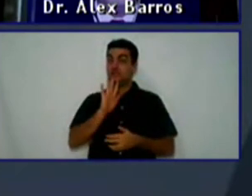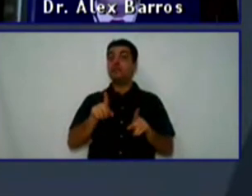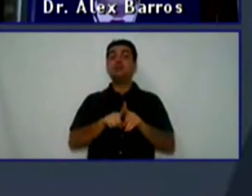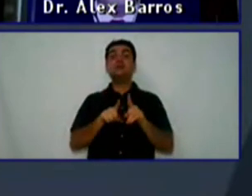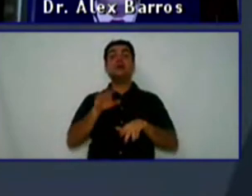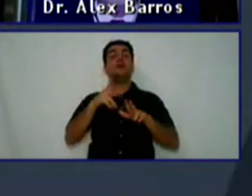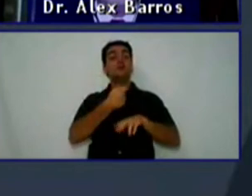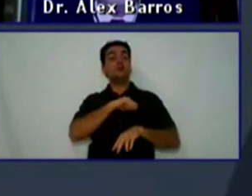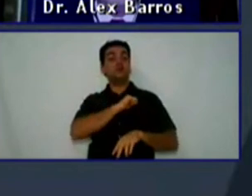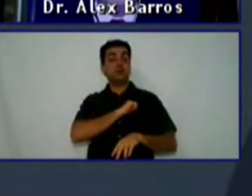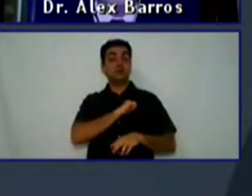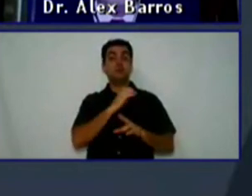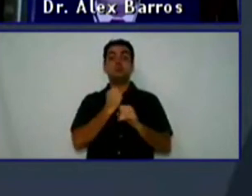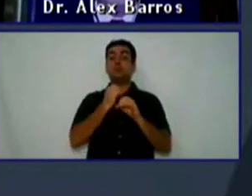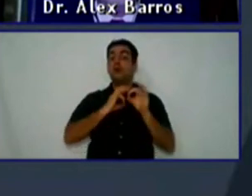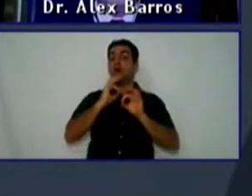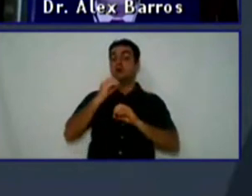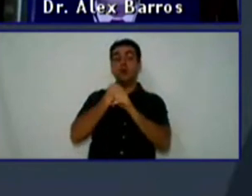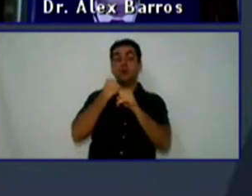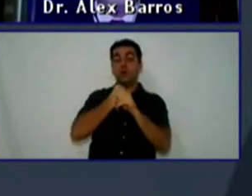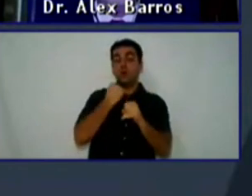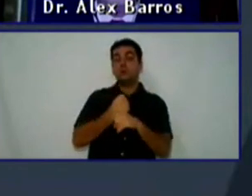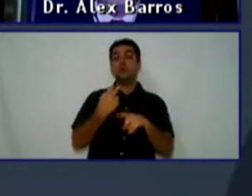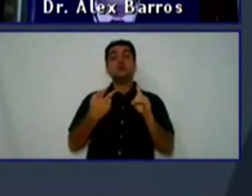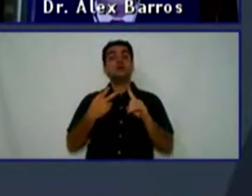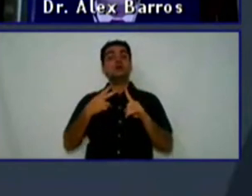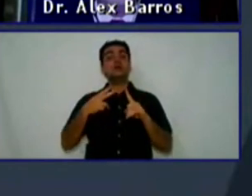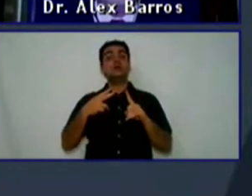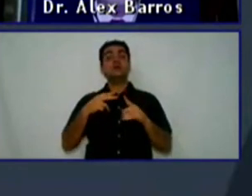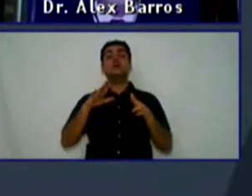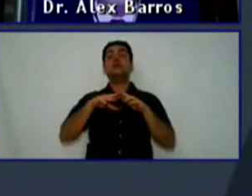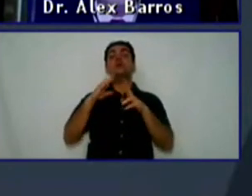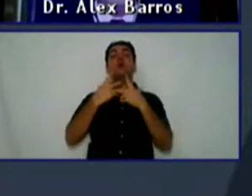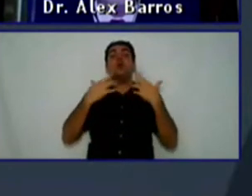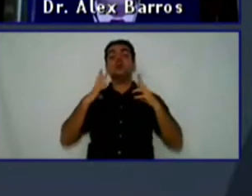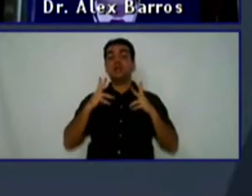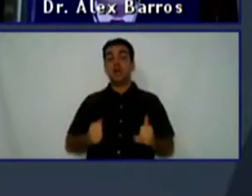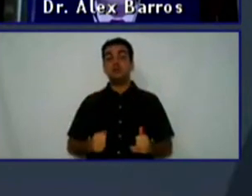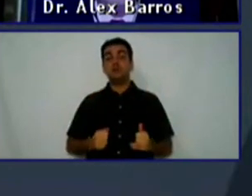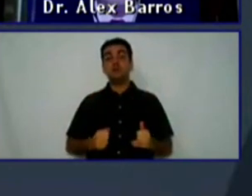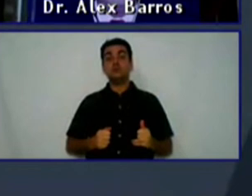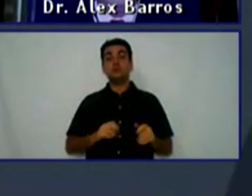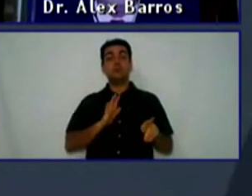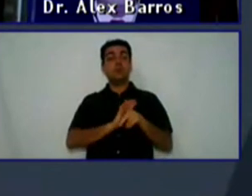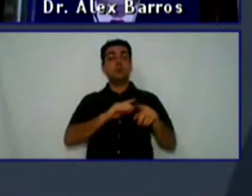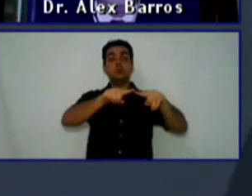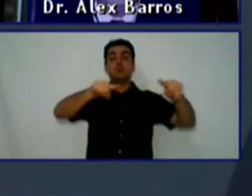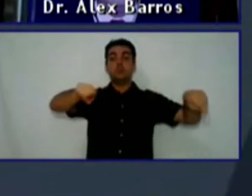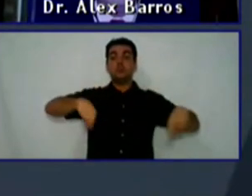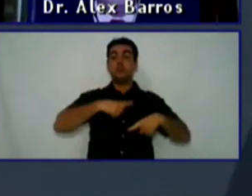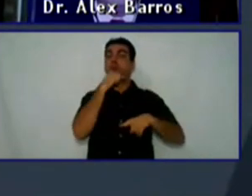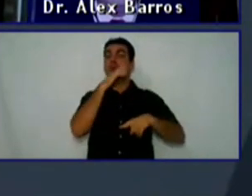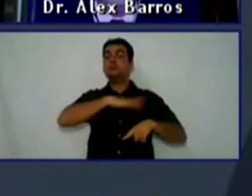notas fiscais da reforma de imóveis e a compra de material para limpeza da piscina.